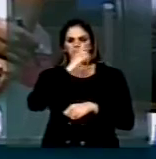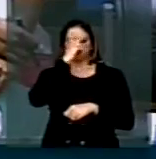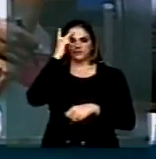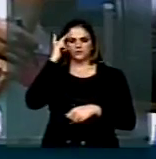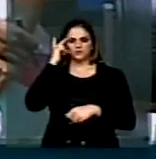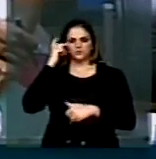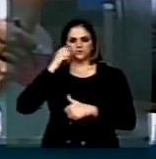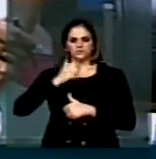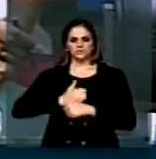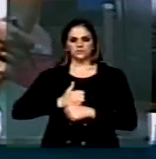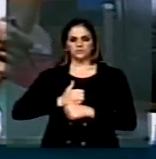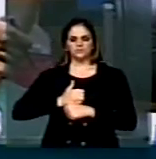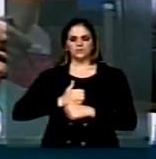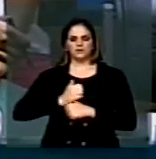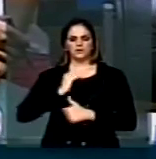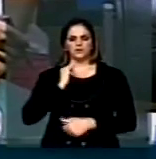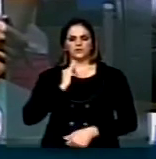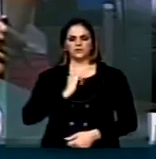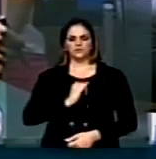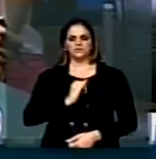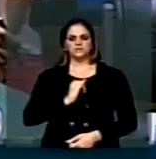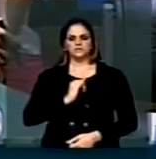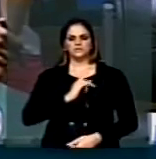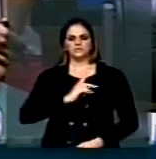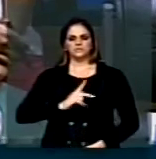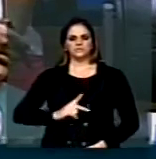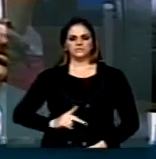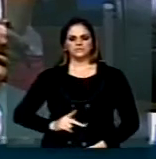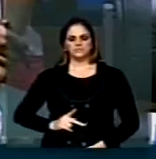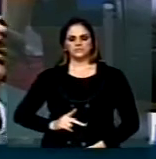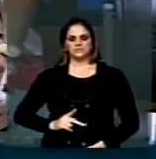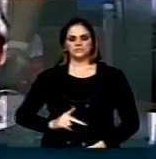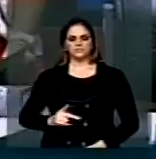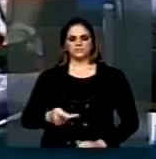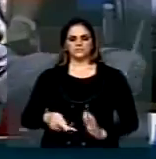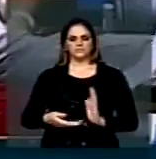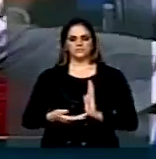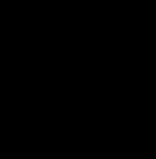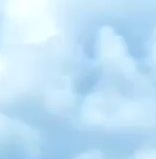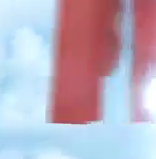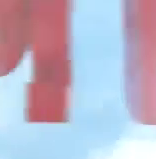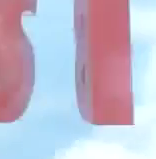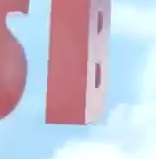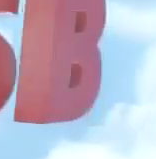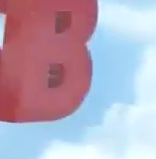Ao senhor diretor-geral, Henrique Eduardo Alves, presidente.